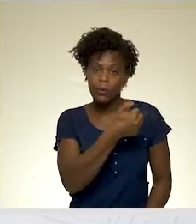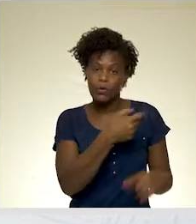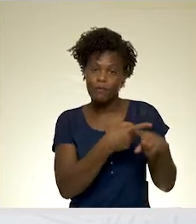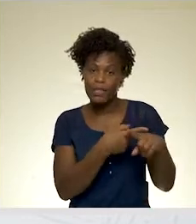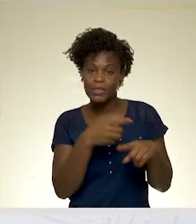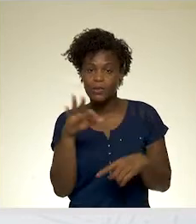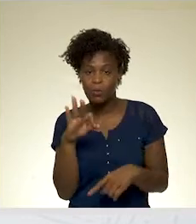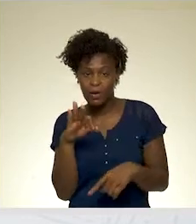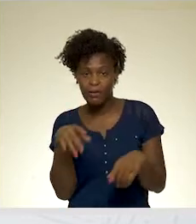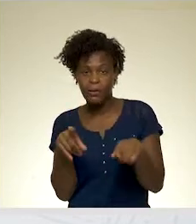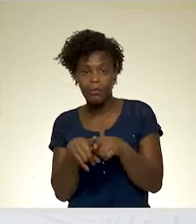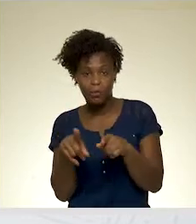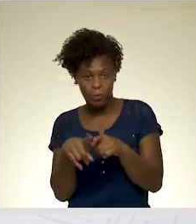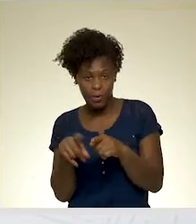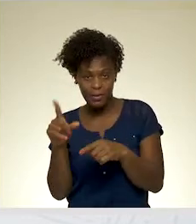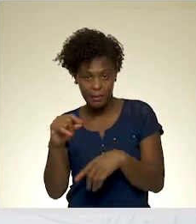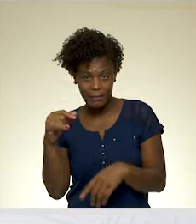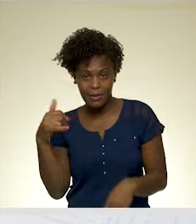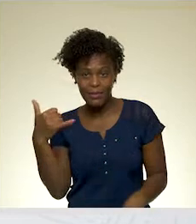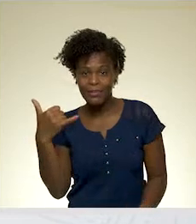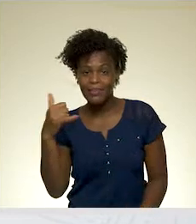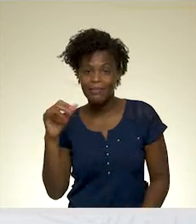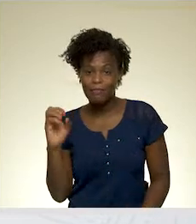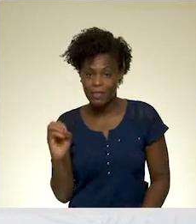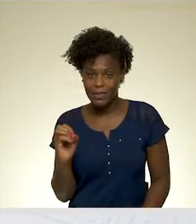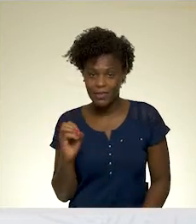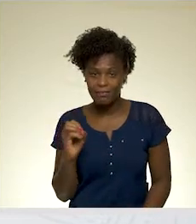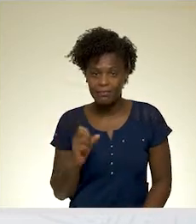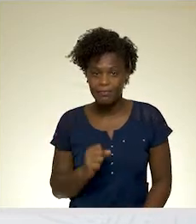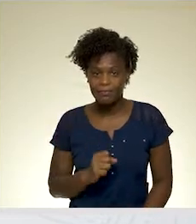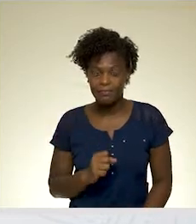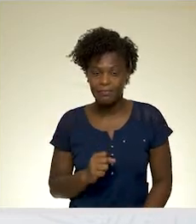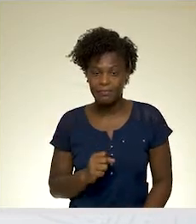5 vezes 4 é igual a 20.